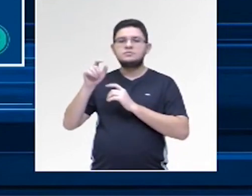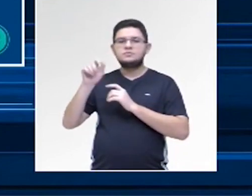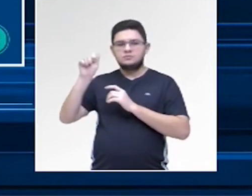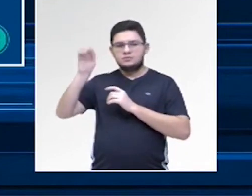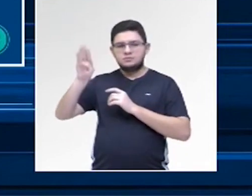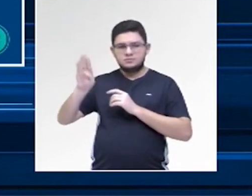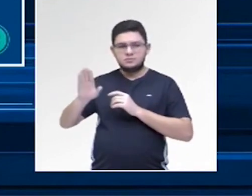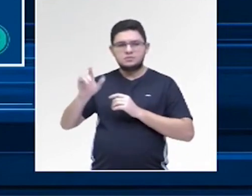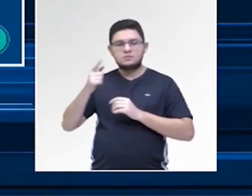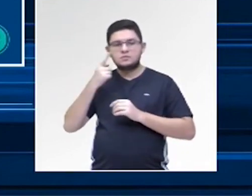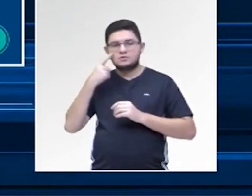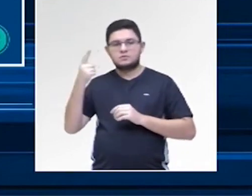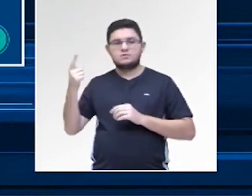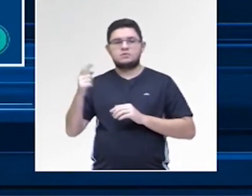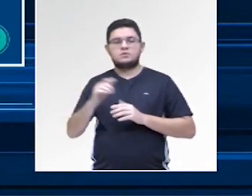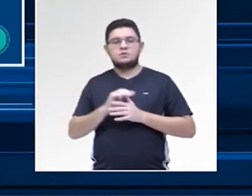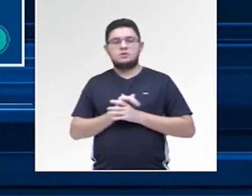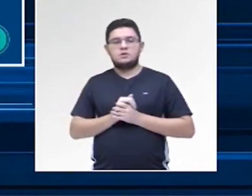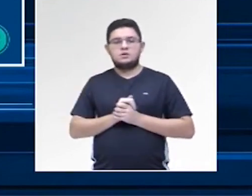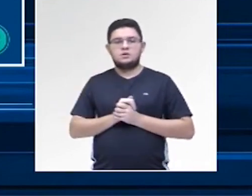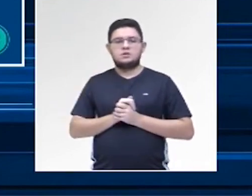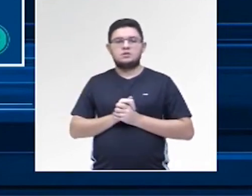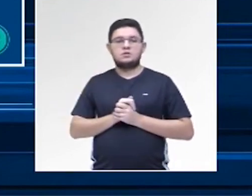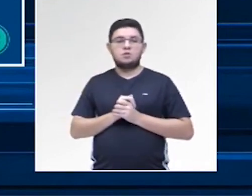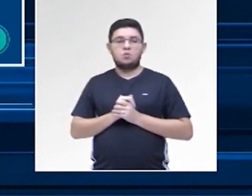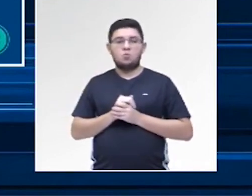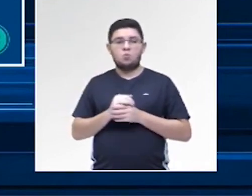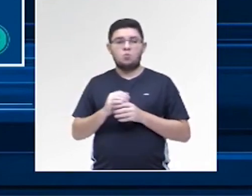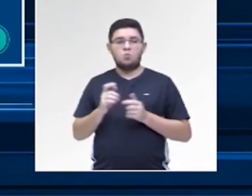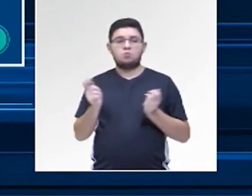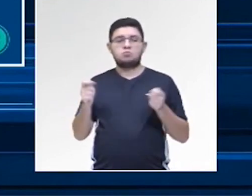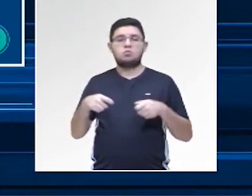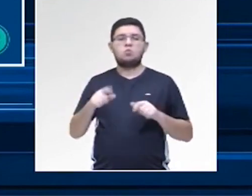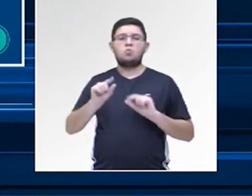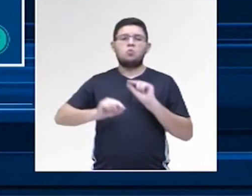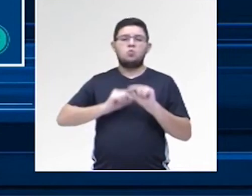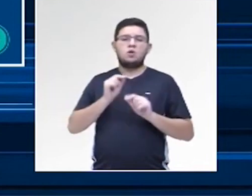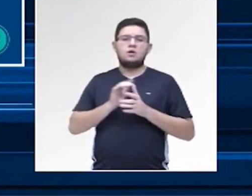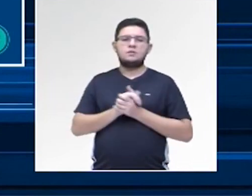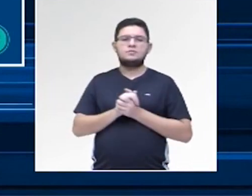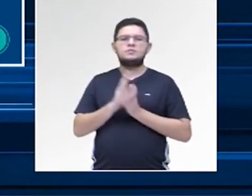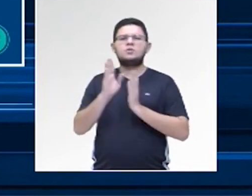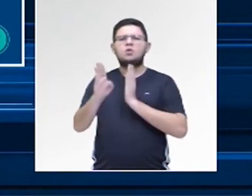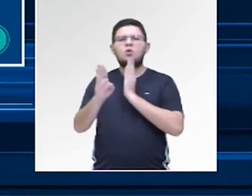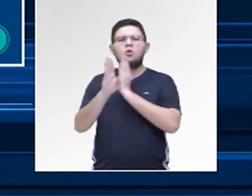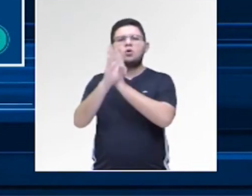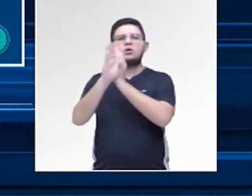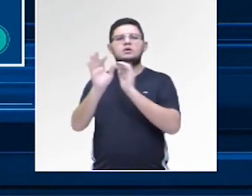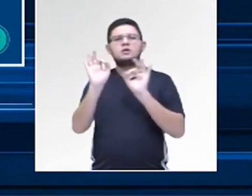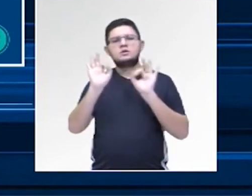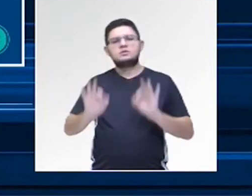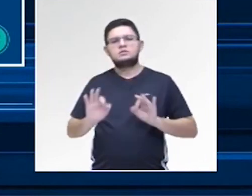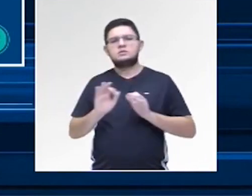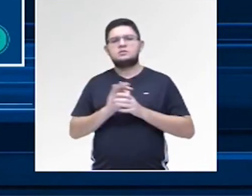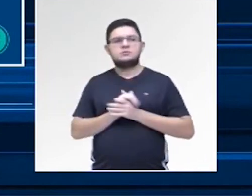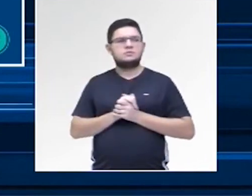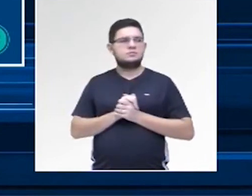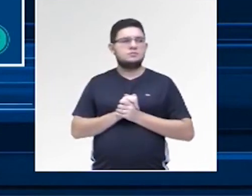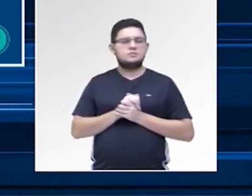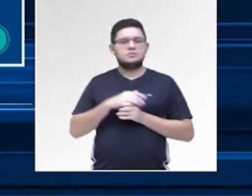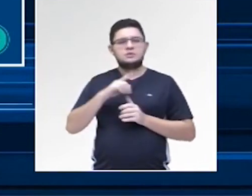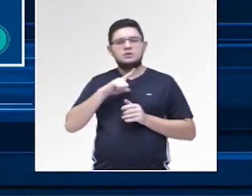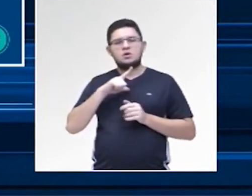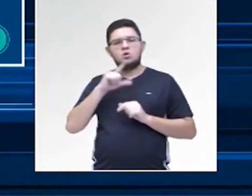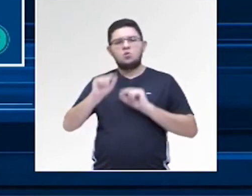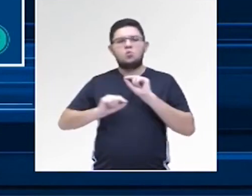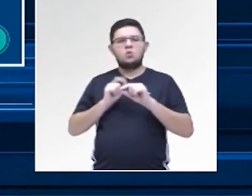taxi. Gente, eu posso descobrir que uma é utilizada com a forma negativa e outra com a positiva só pelo